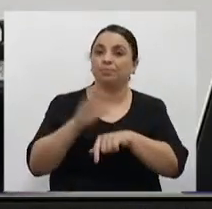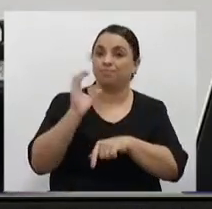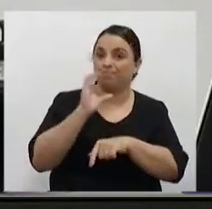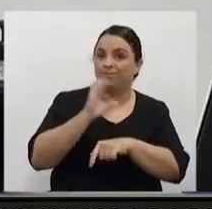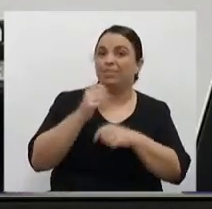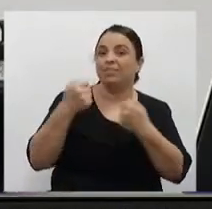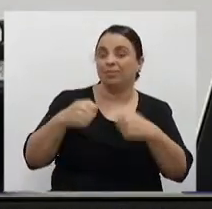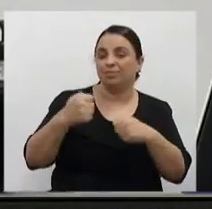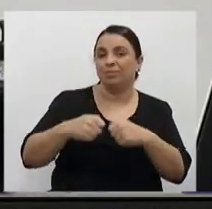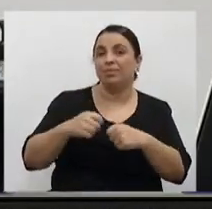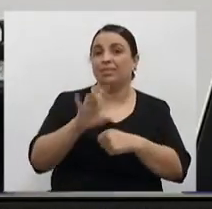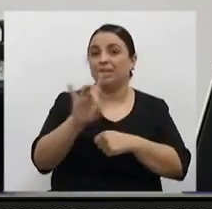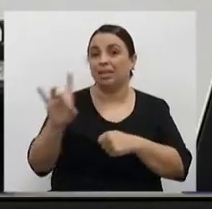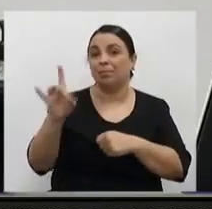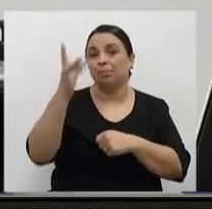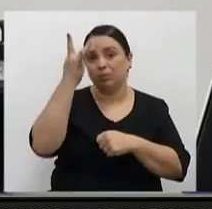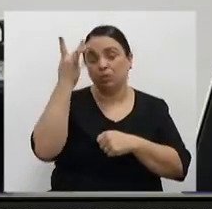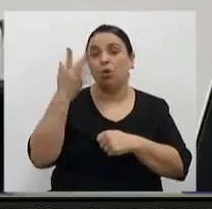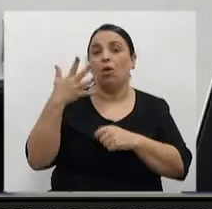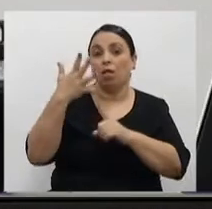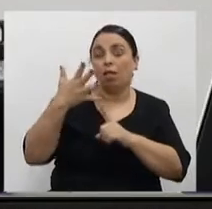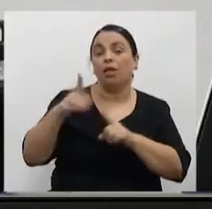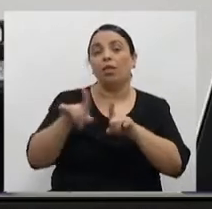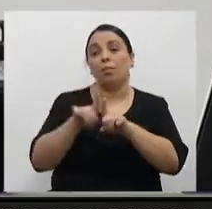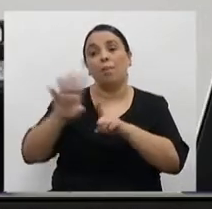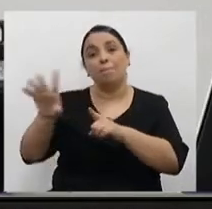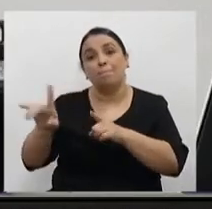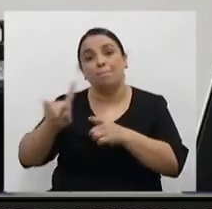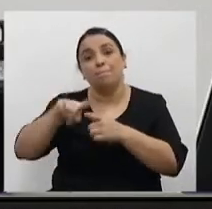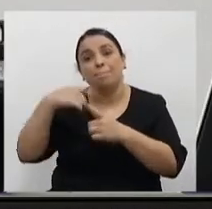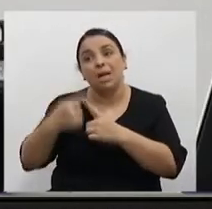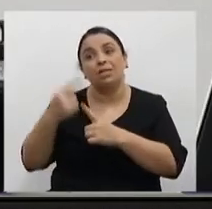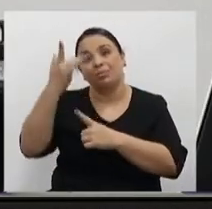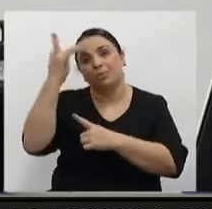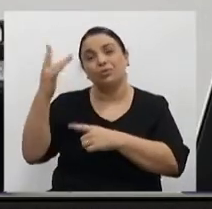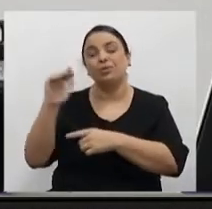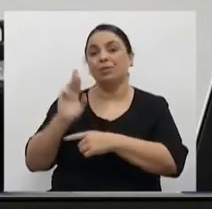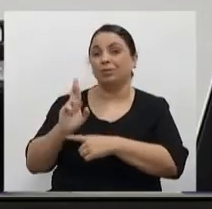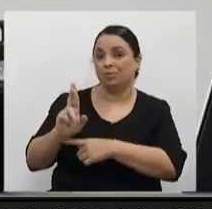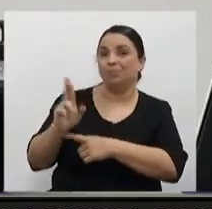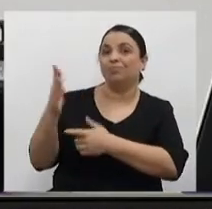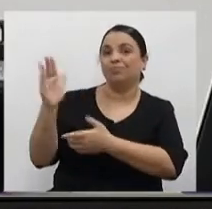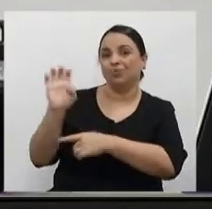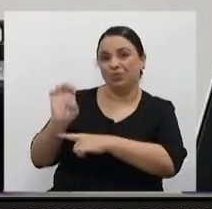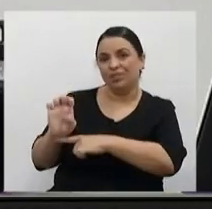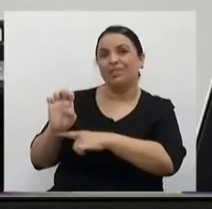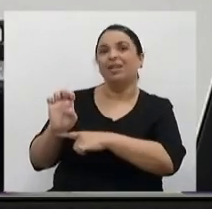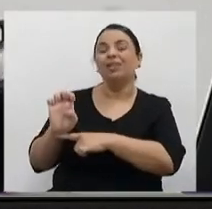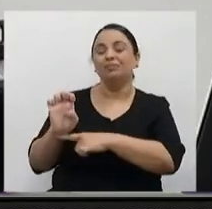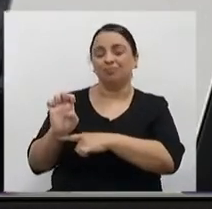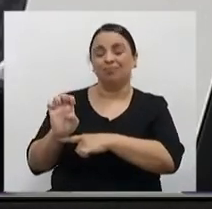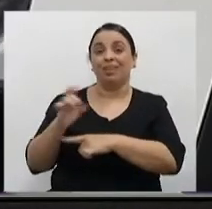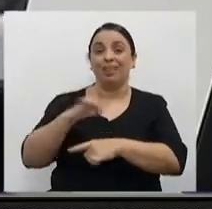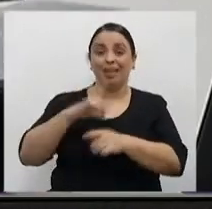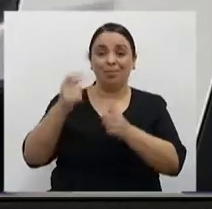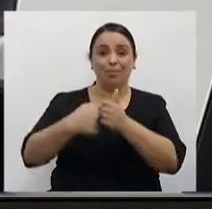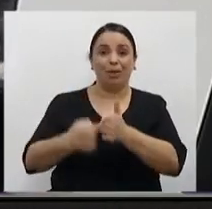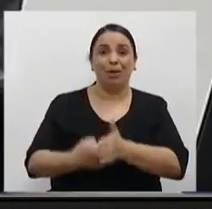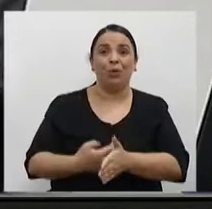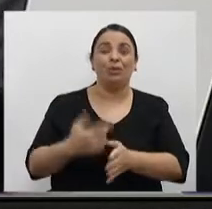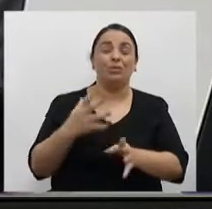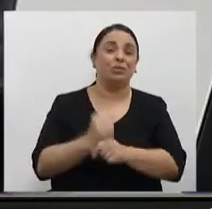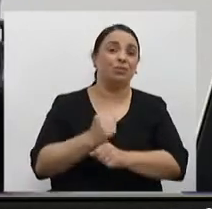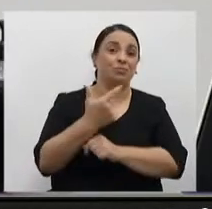ouvir os representantes do Estado novamente. Tem duas perguntas aqui, tem mais de 20 perguntas, mas eu filtrei aqui, eu,